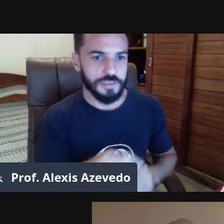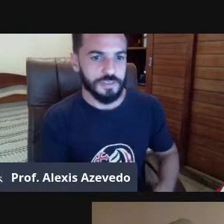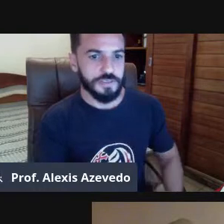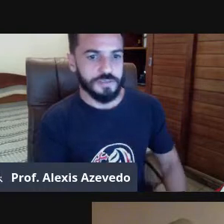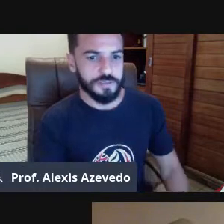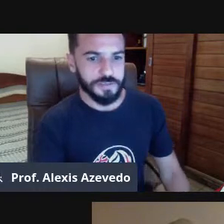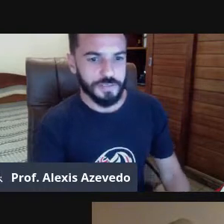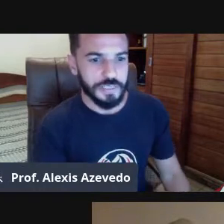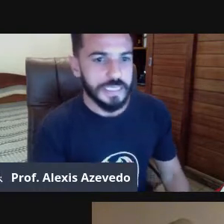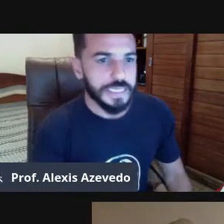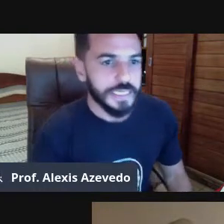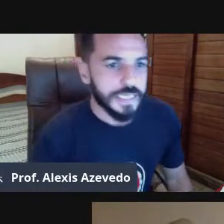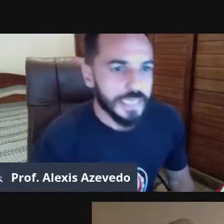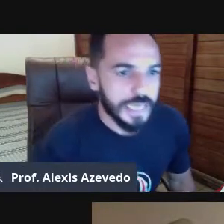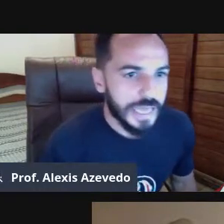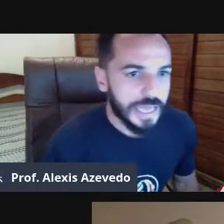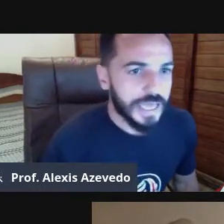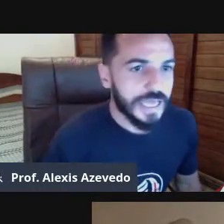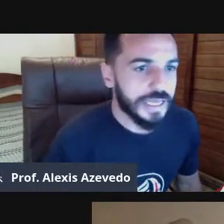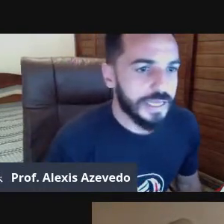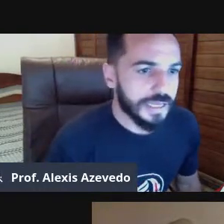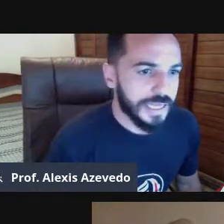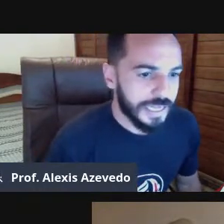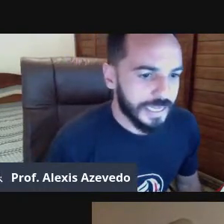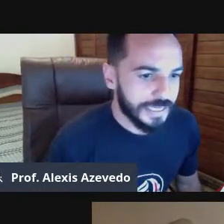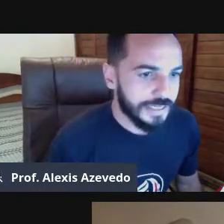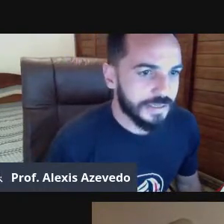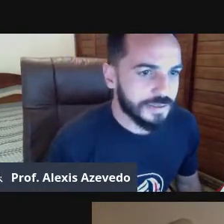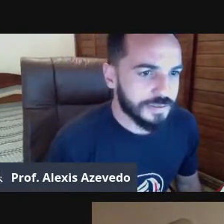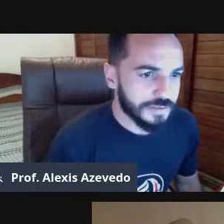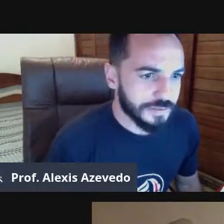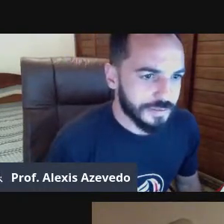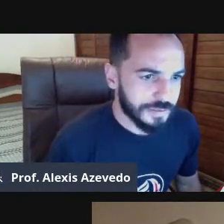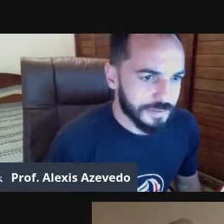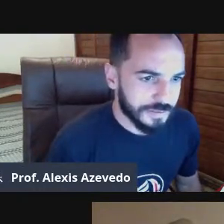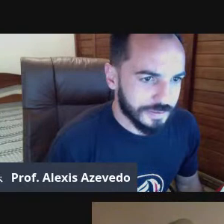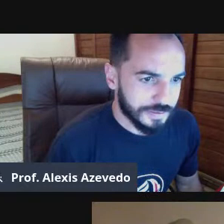Ele está aí, Alex? Tem como você vê-lo?